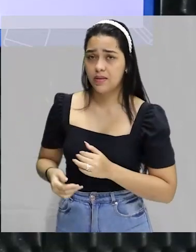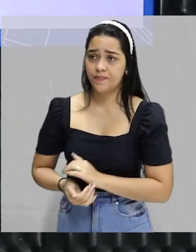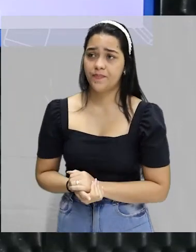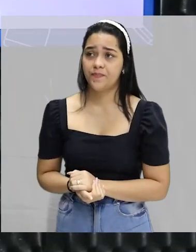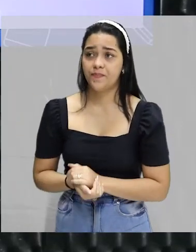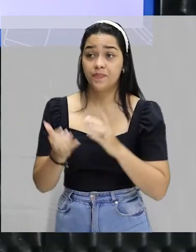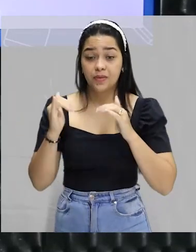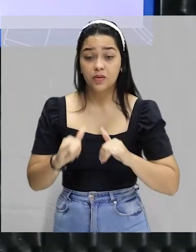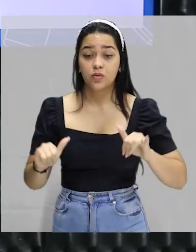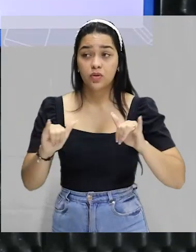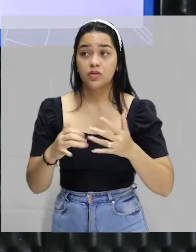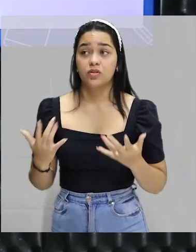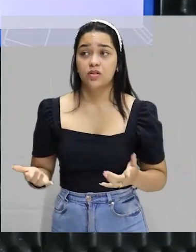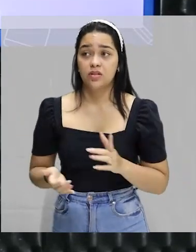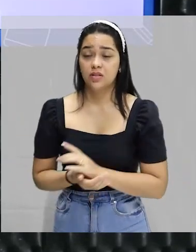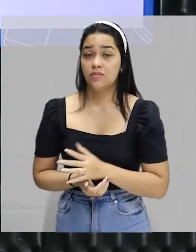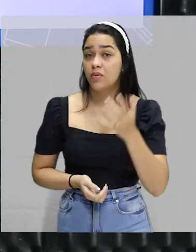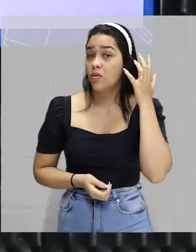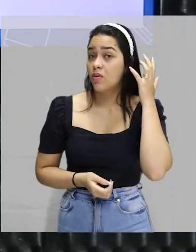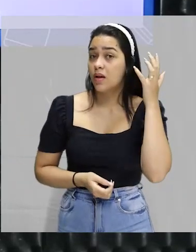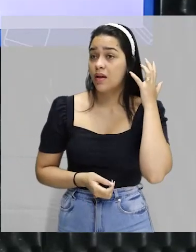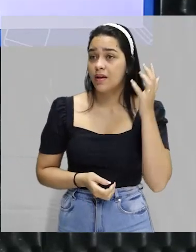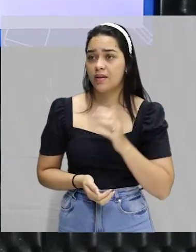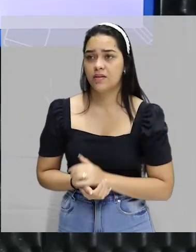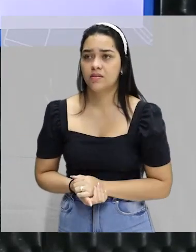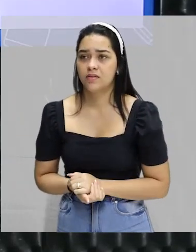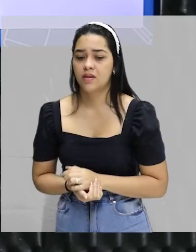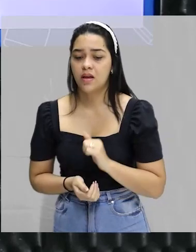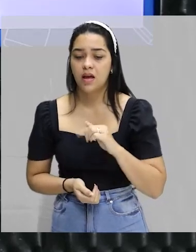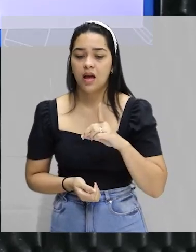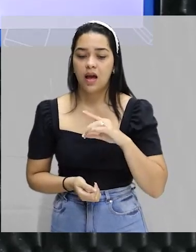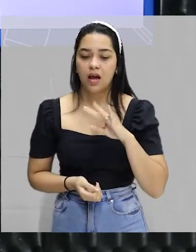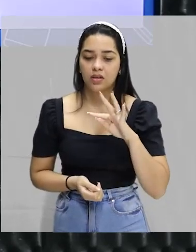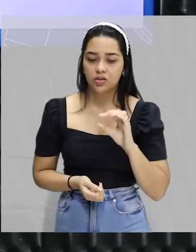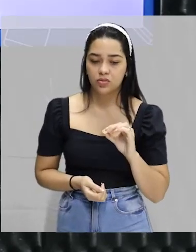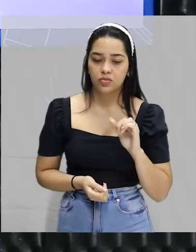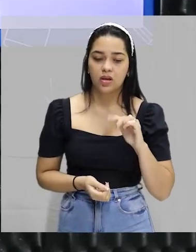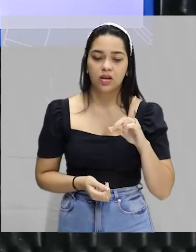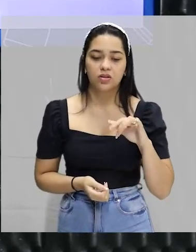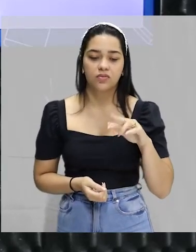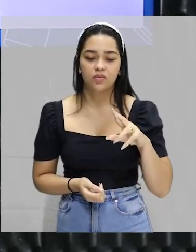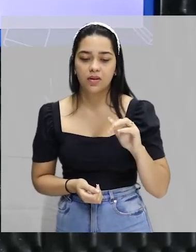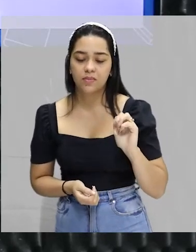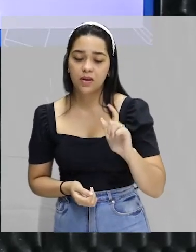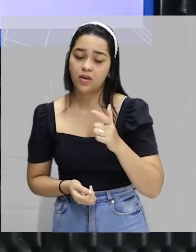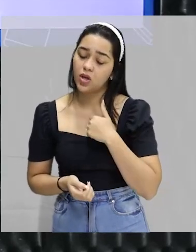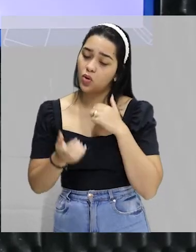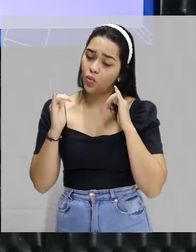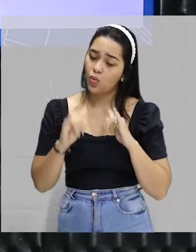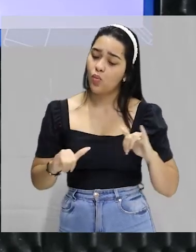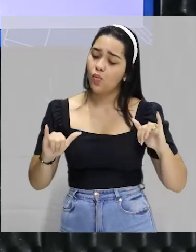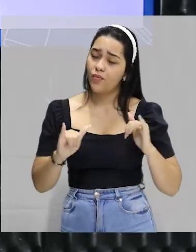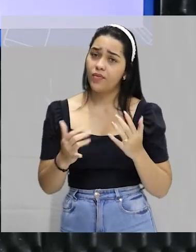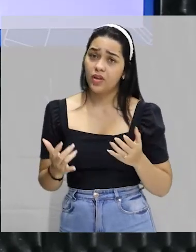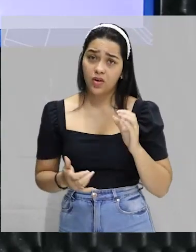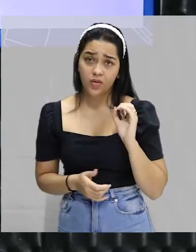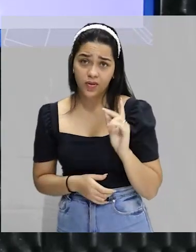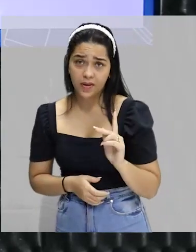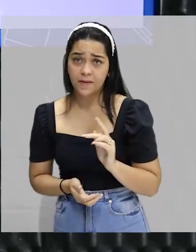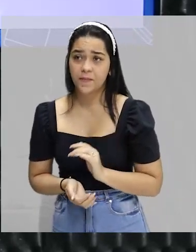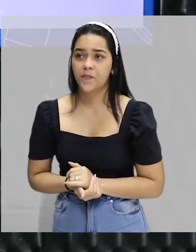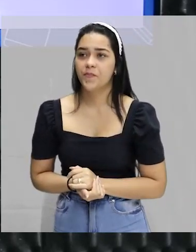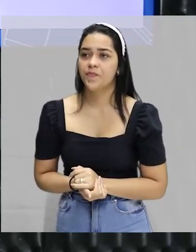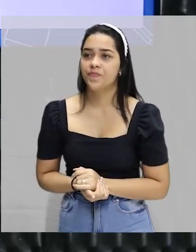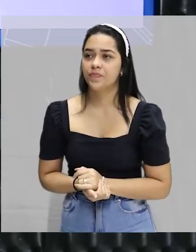A notícia, ouvi a notícia pelo rádio. Adjunto adverbial de modo, por onde eu ouvi a notícia. Ok?